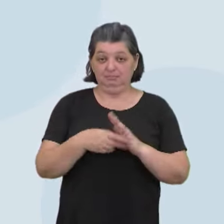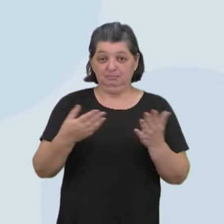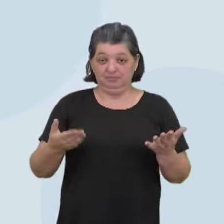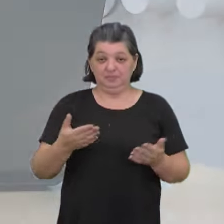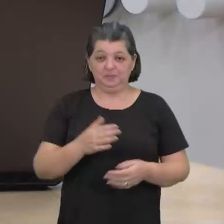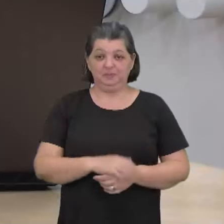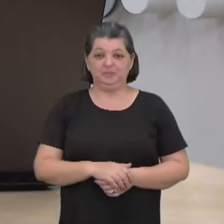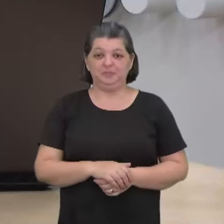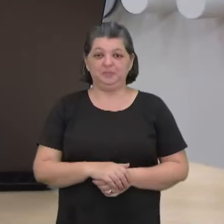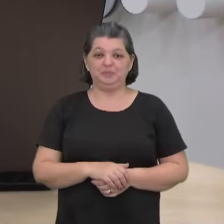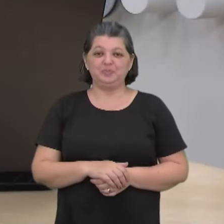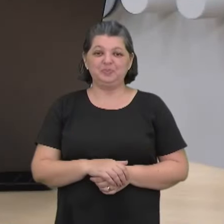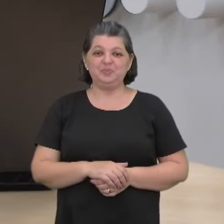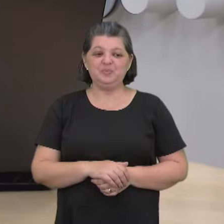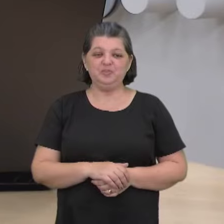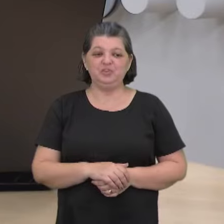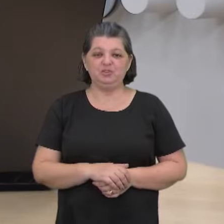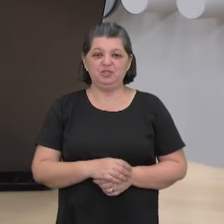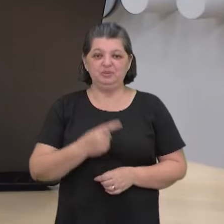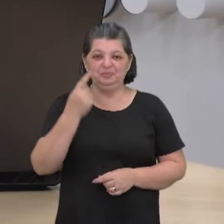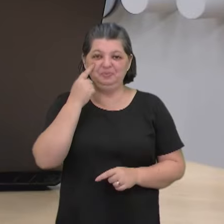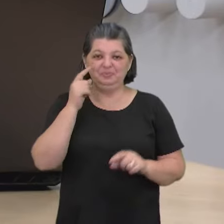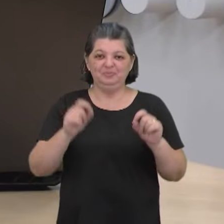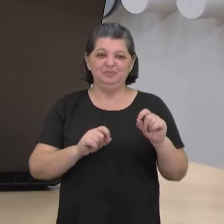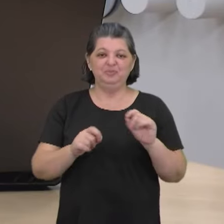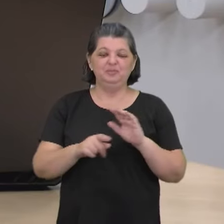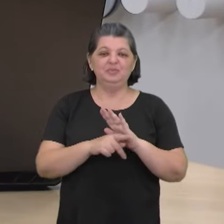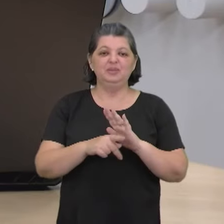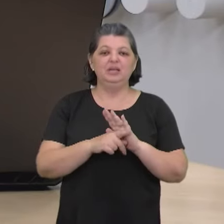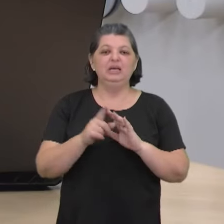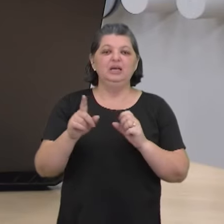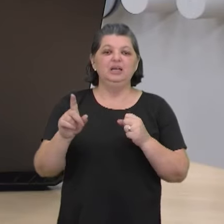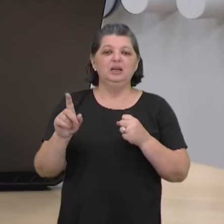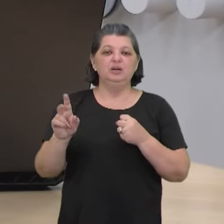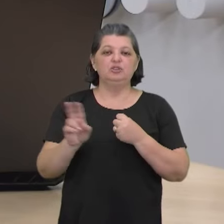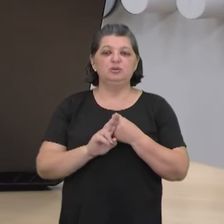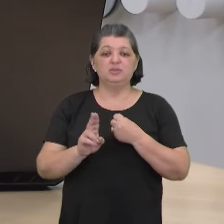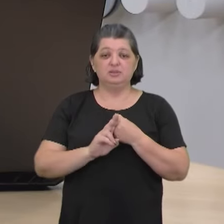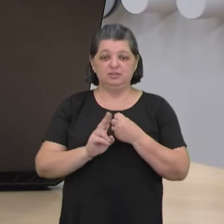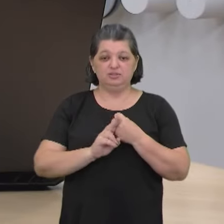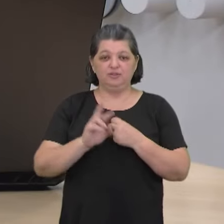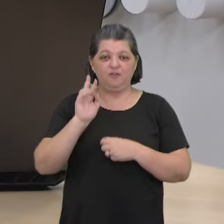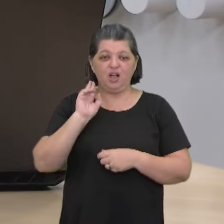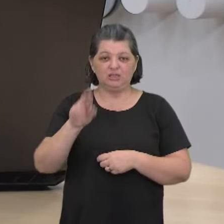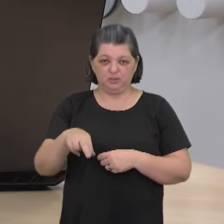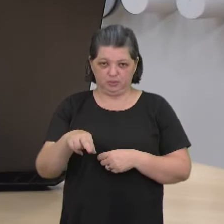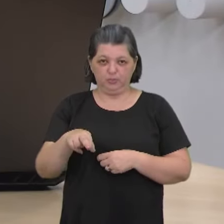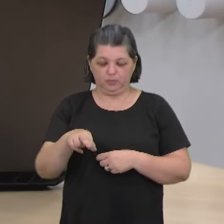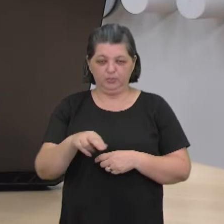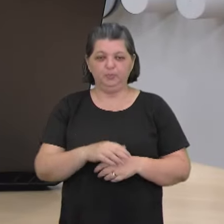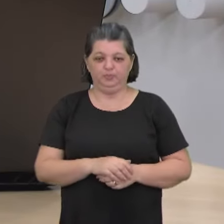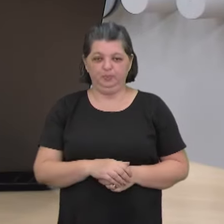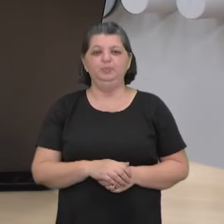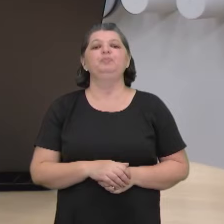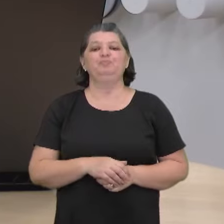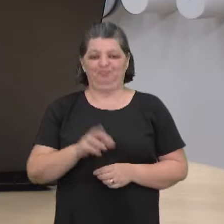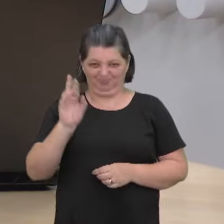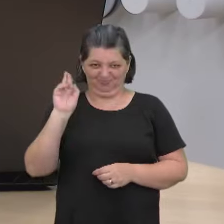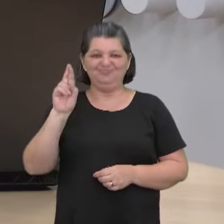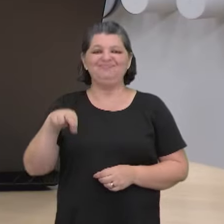o primeiro substantivo que vem à nossa mente é o substantivo razão, né? Razão.